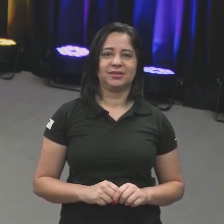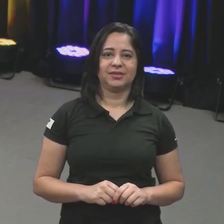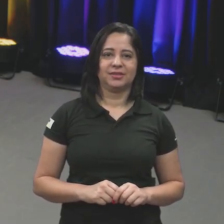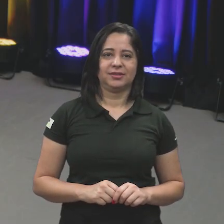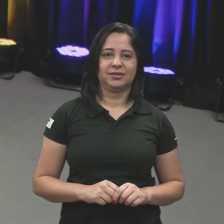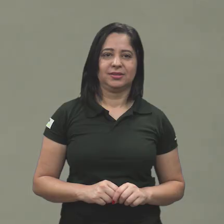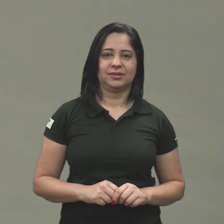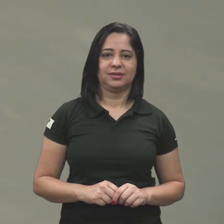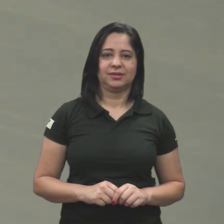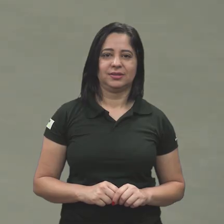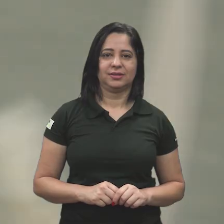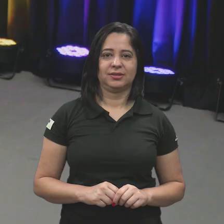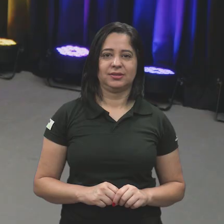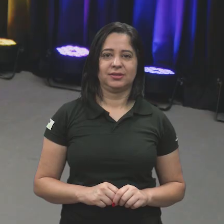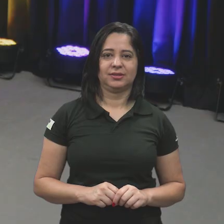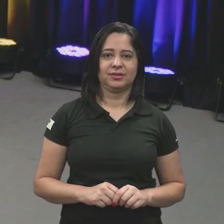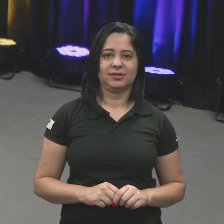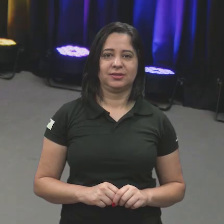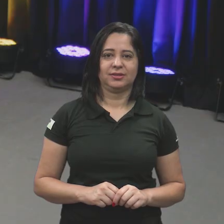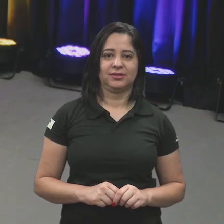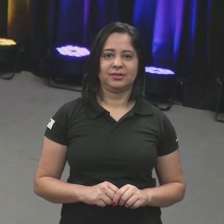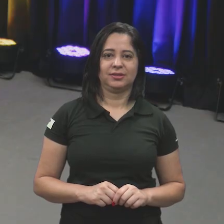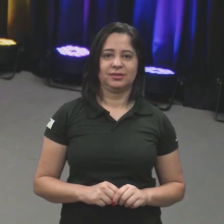que ele está rodando, eu bato.